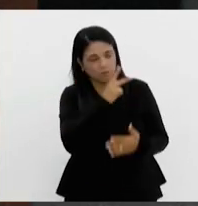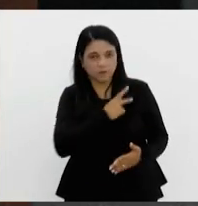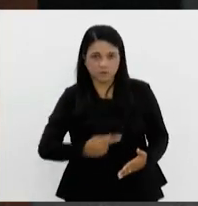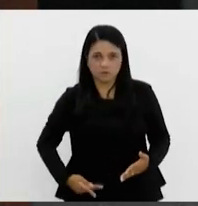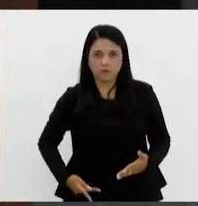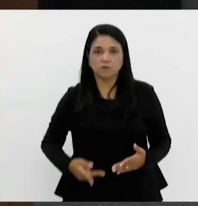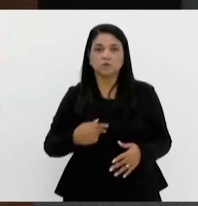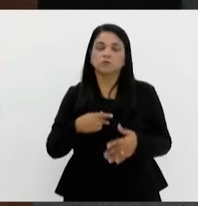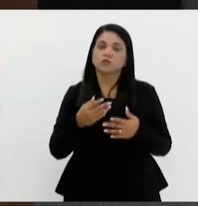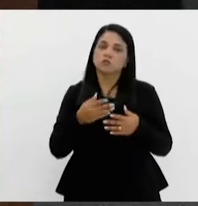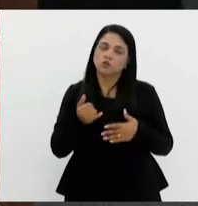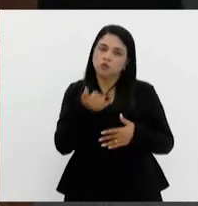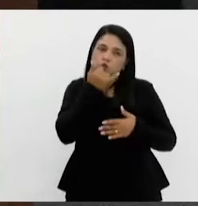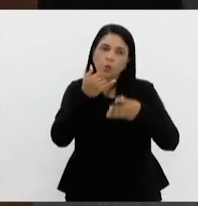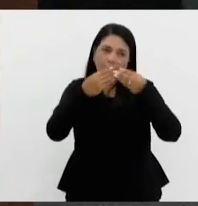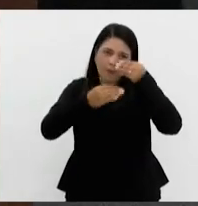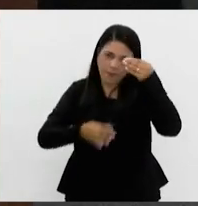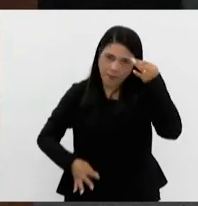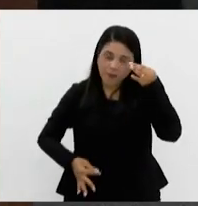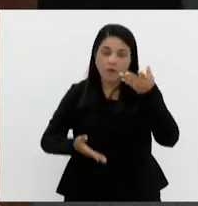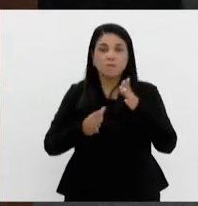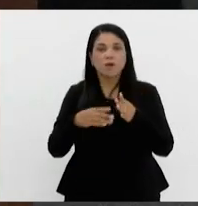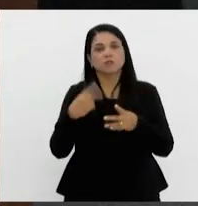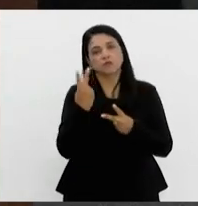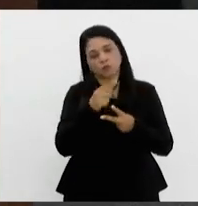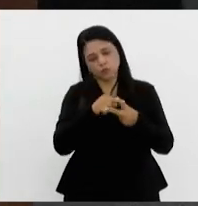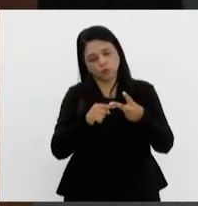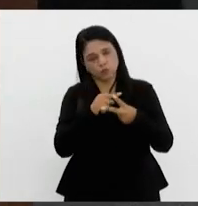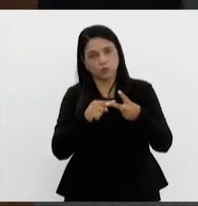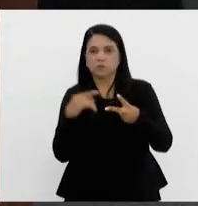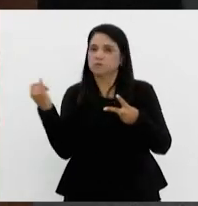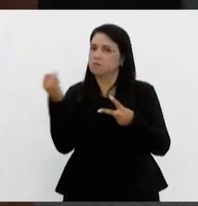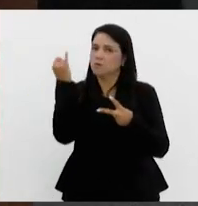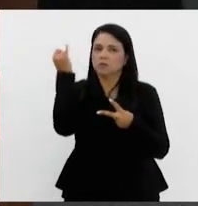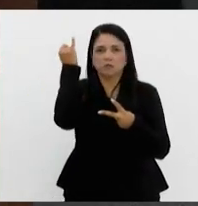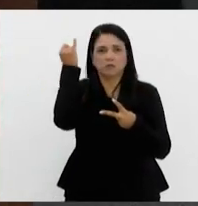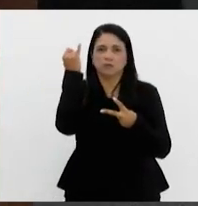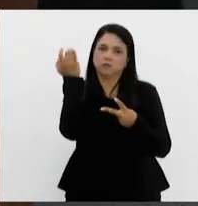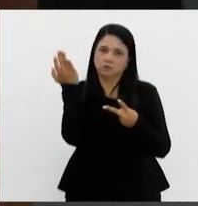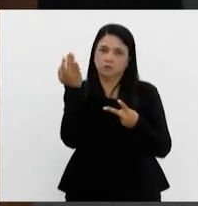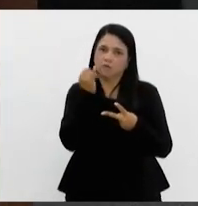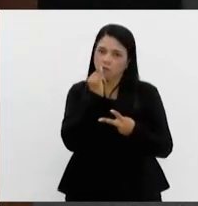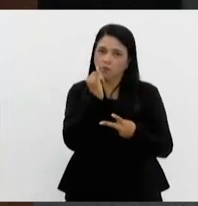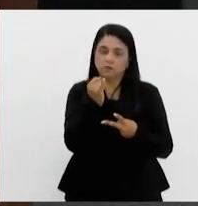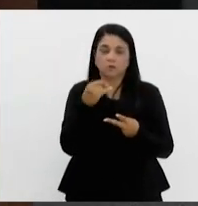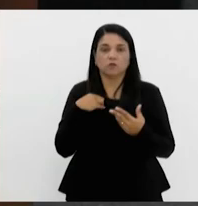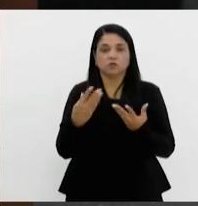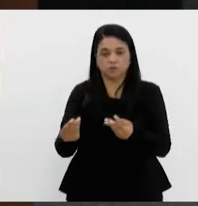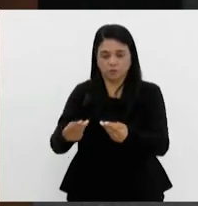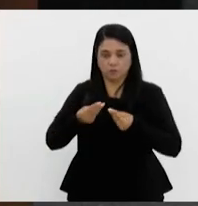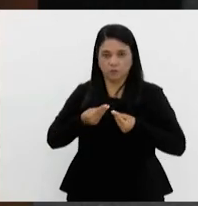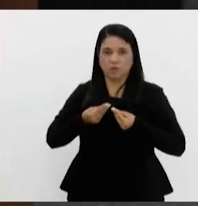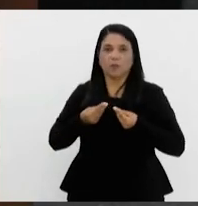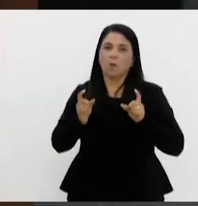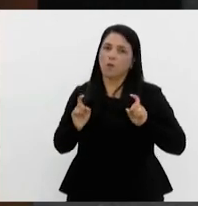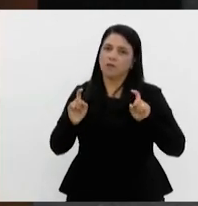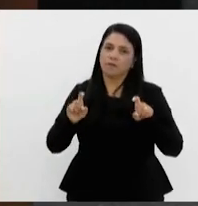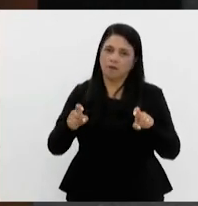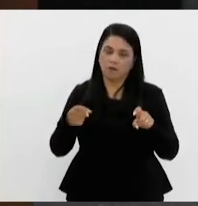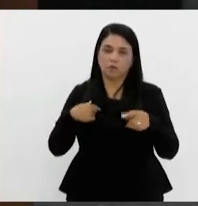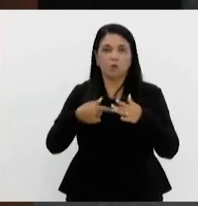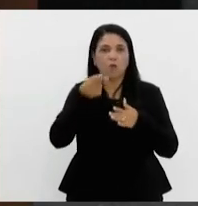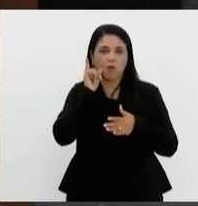desculpe me estender, mas são dois casos de relevantes que chegaram ao nosso mandato desde ontem e que a